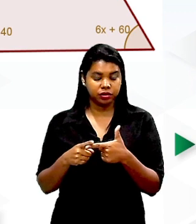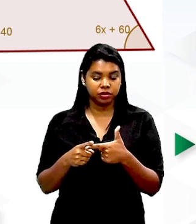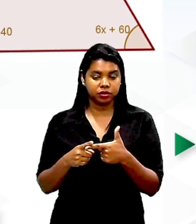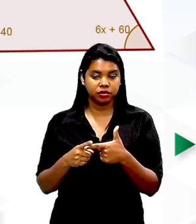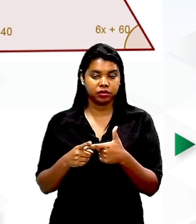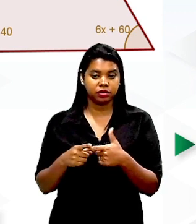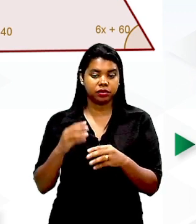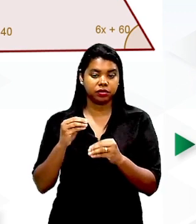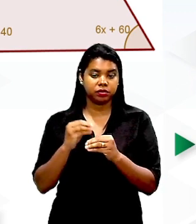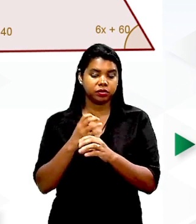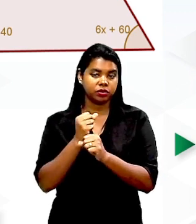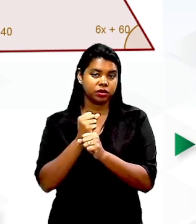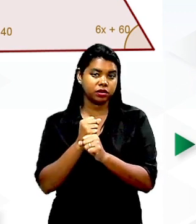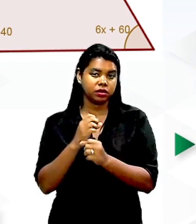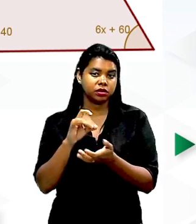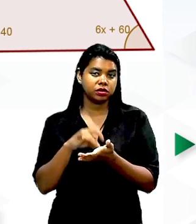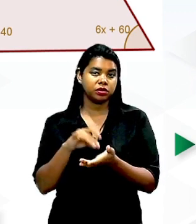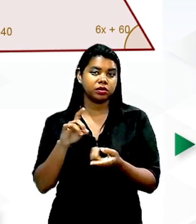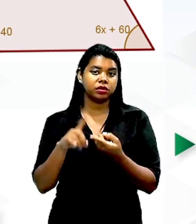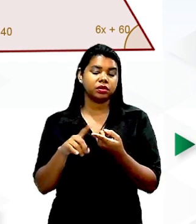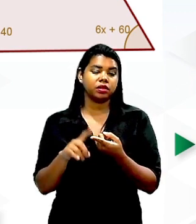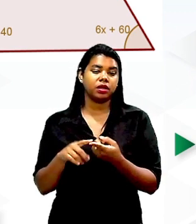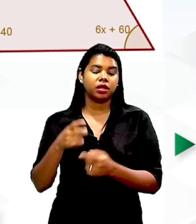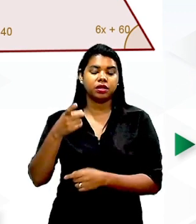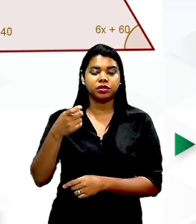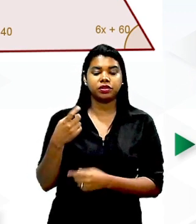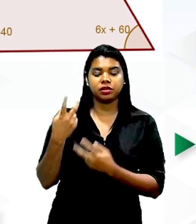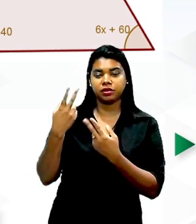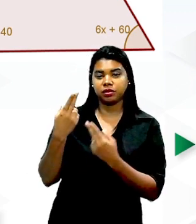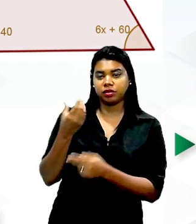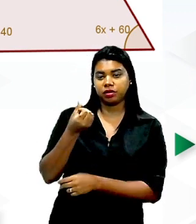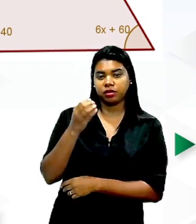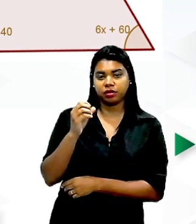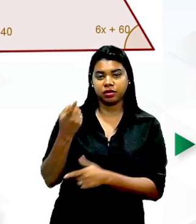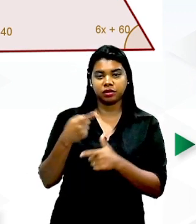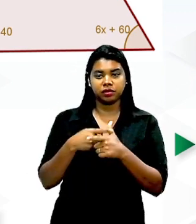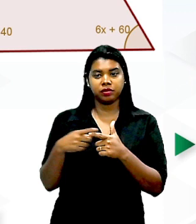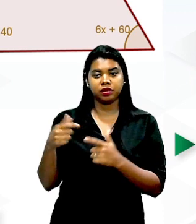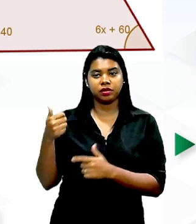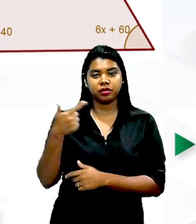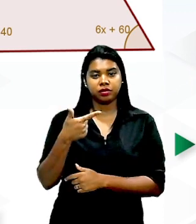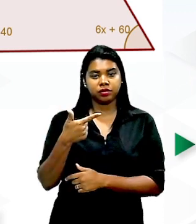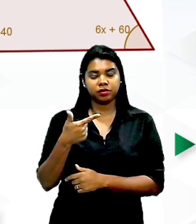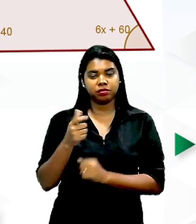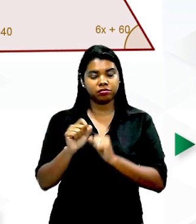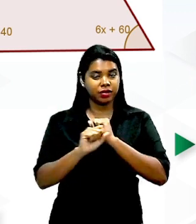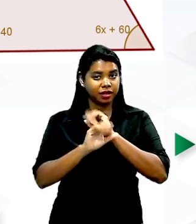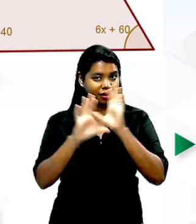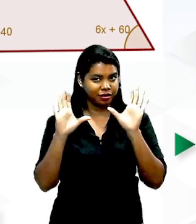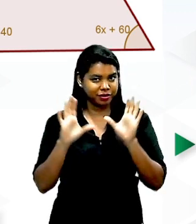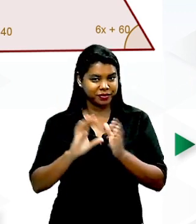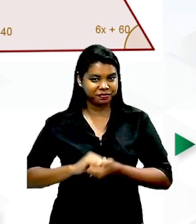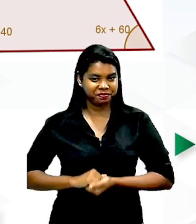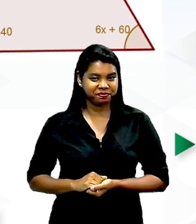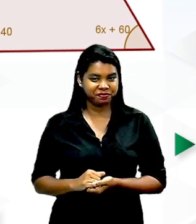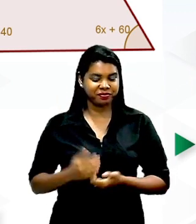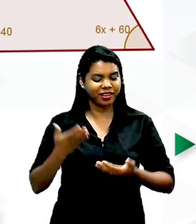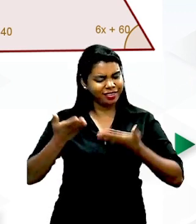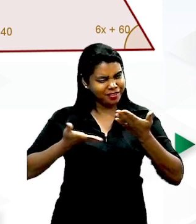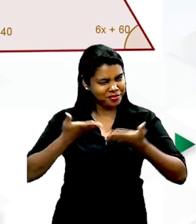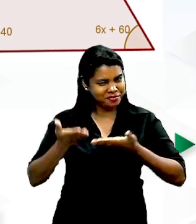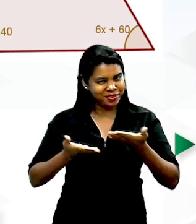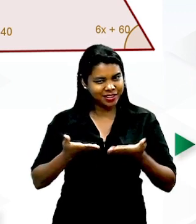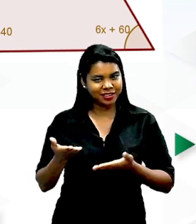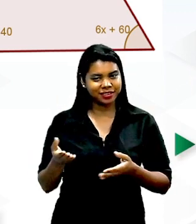da multiplicação. Então x vai ser igual a 60 dividido por 12. Tá claro até aí? Tá acompanhando?